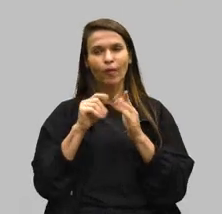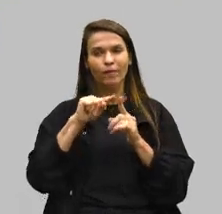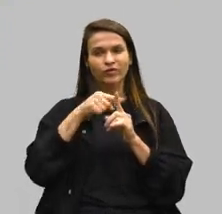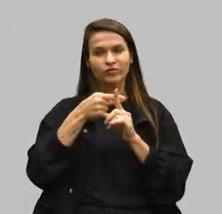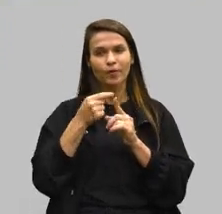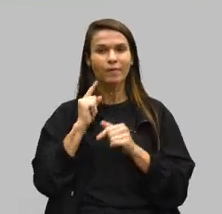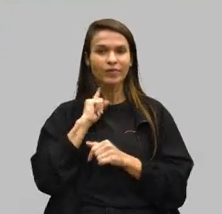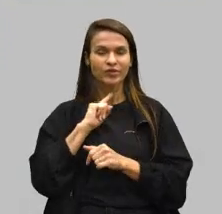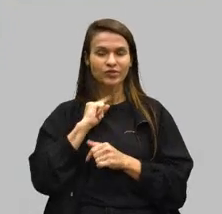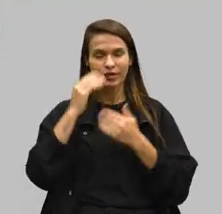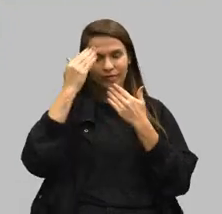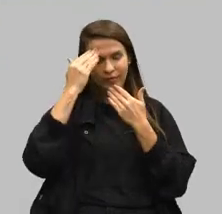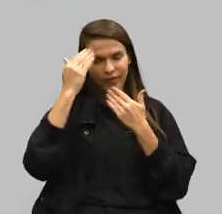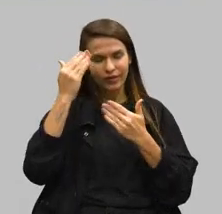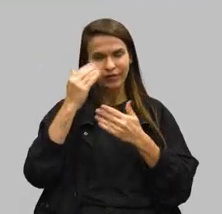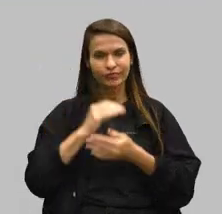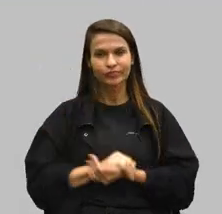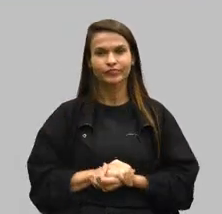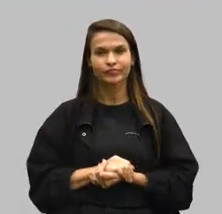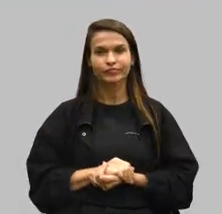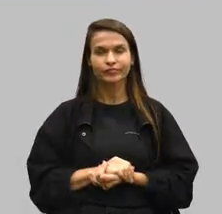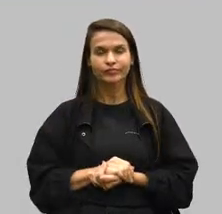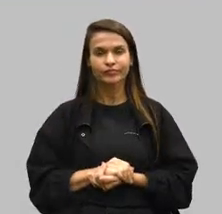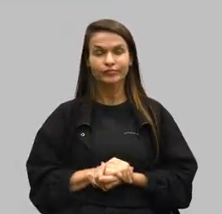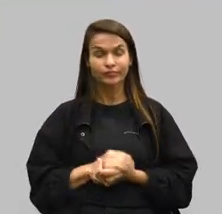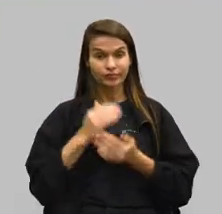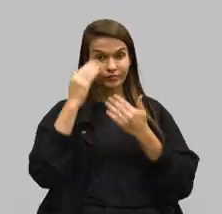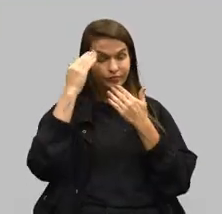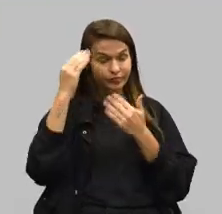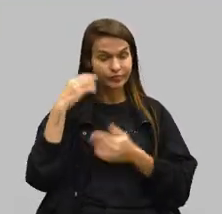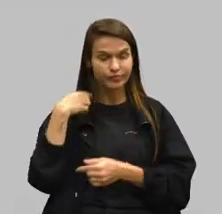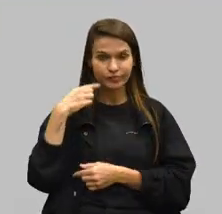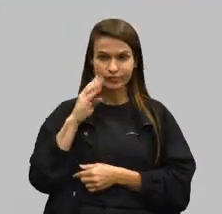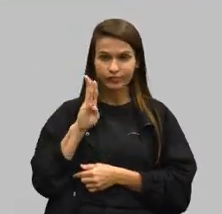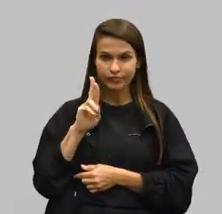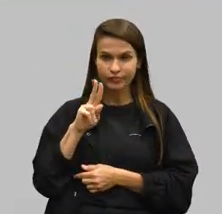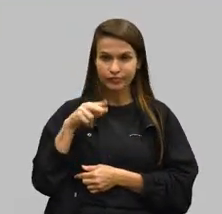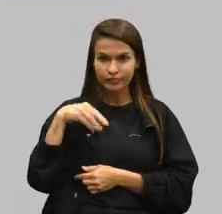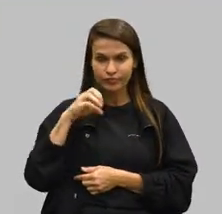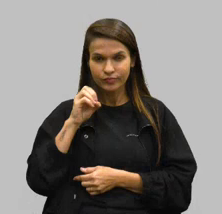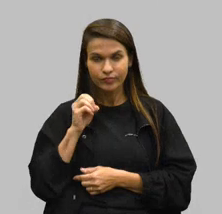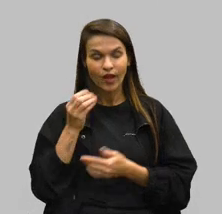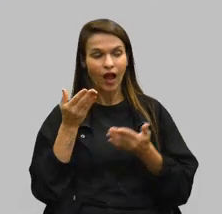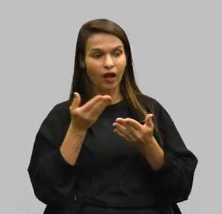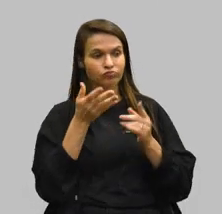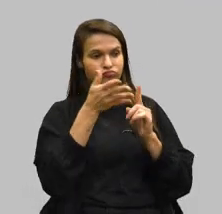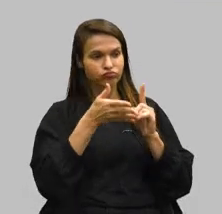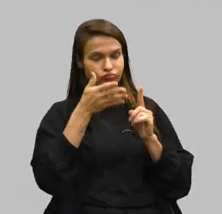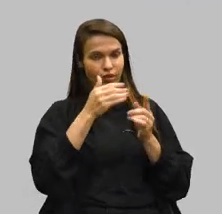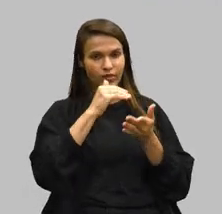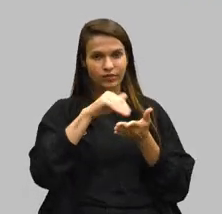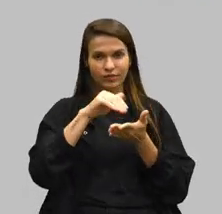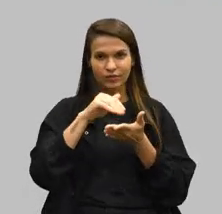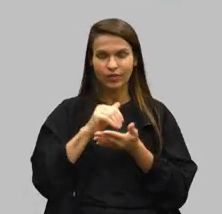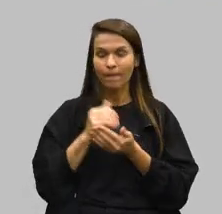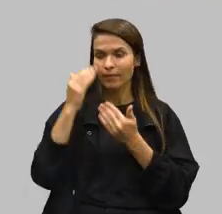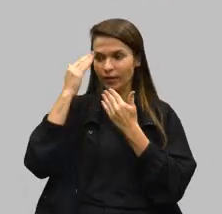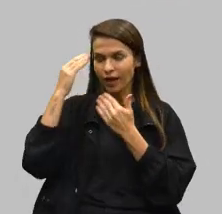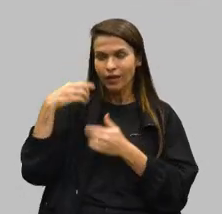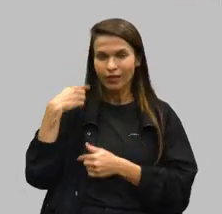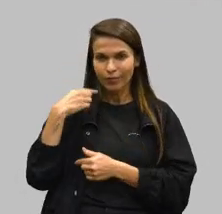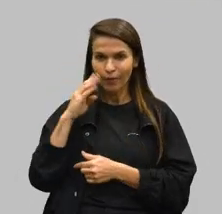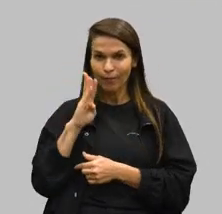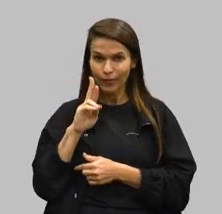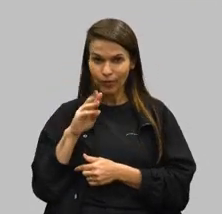Gerais Muito obrigado obrigada Deputado Bruno passo agora as considerações da secretária muito obrigada Deputado Bruno vou vou